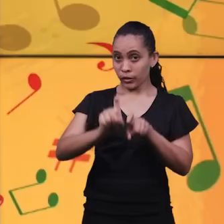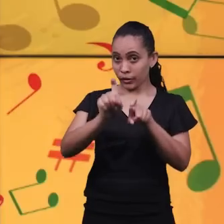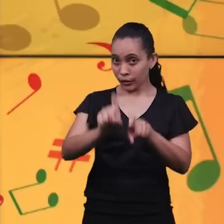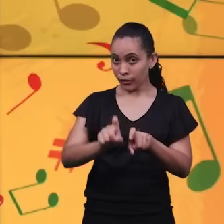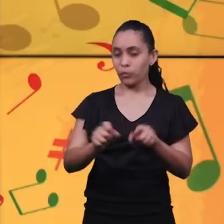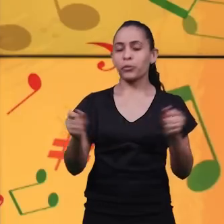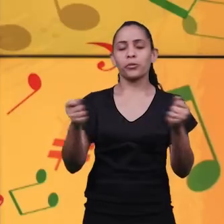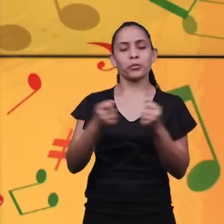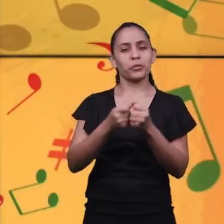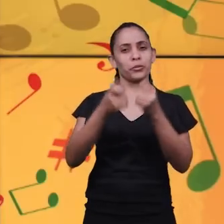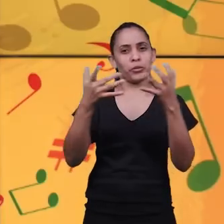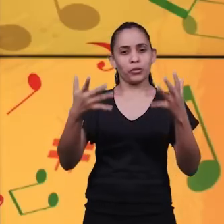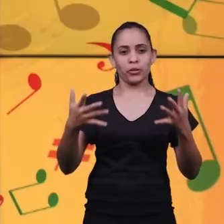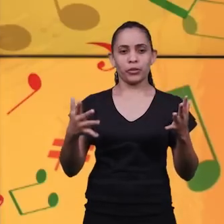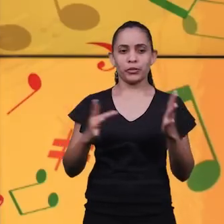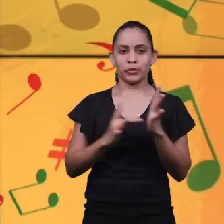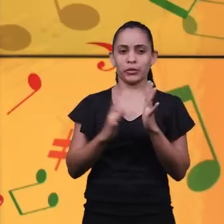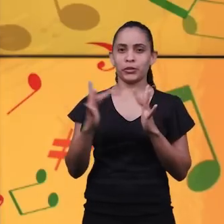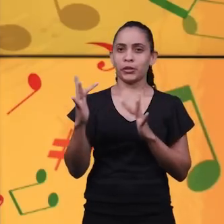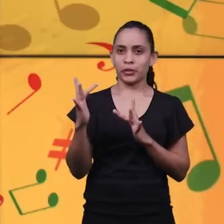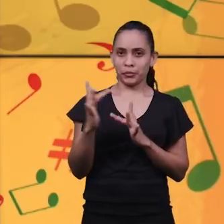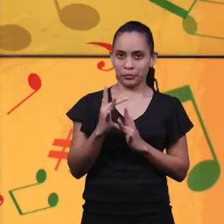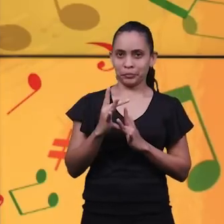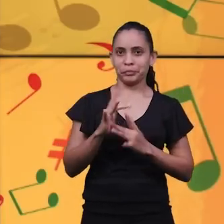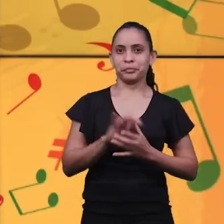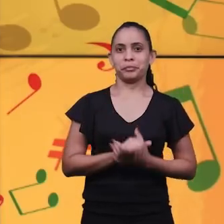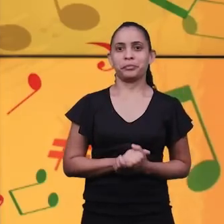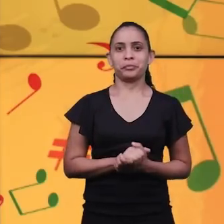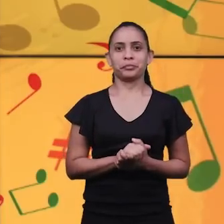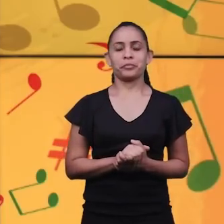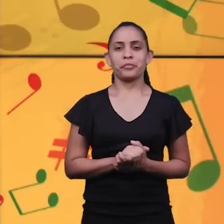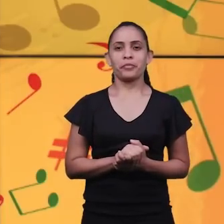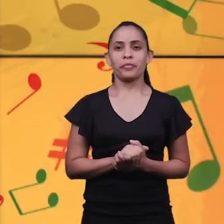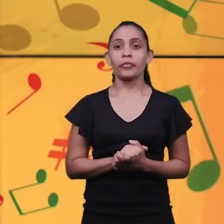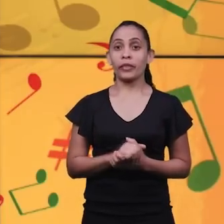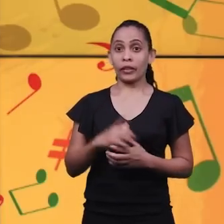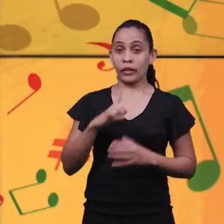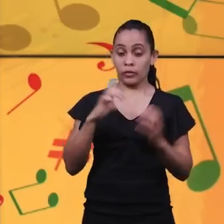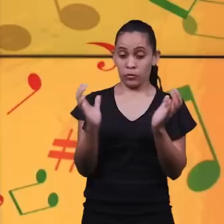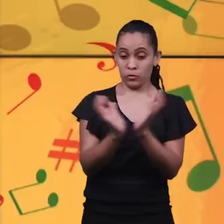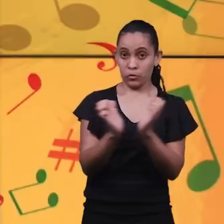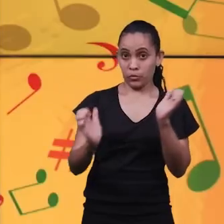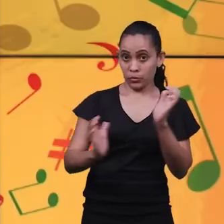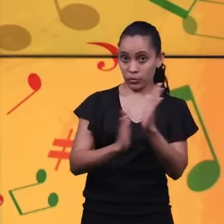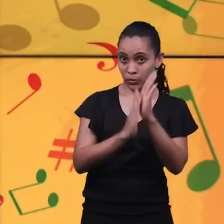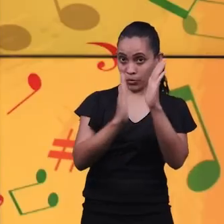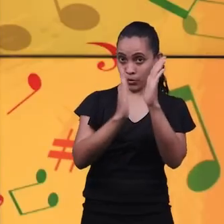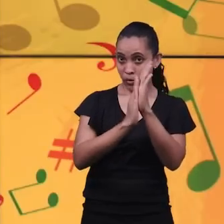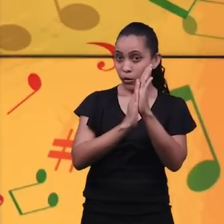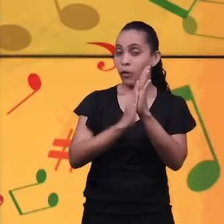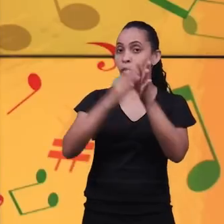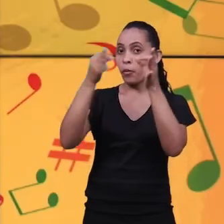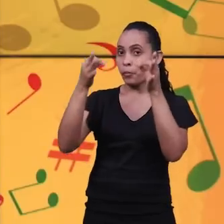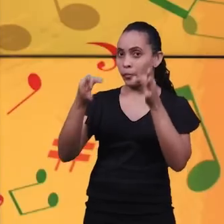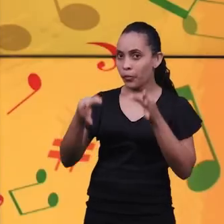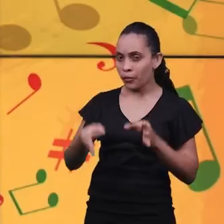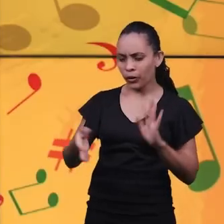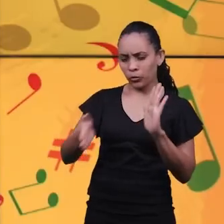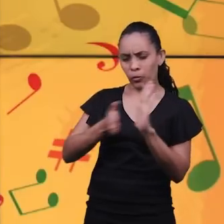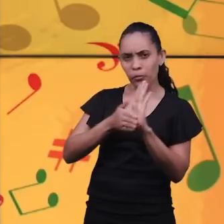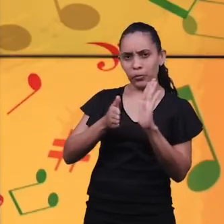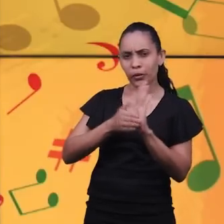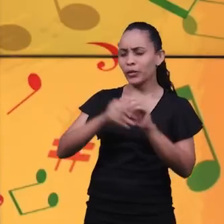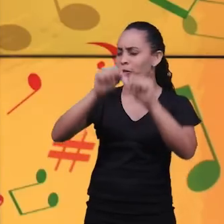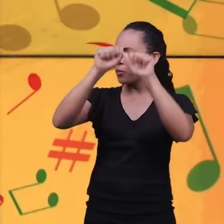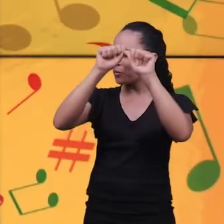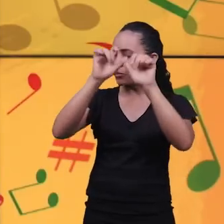6, Glória a Jesus. E o presente que recebemos? A Orquestra Júnior Perfeito Louvor, um